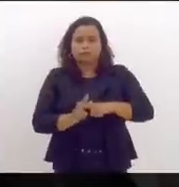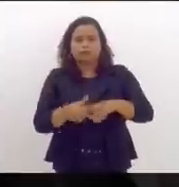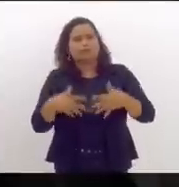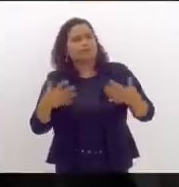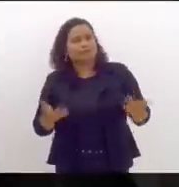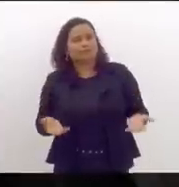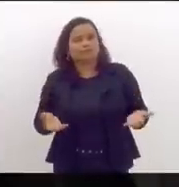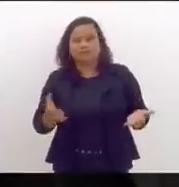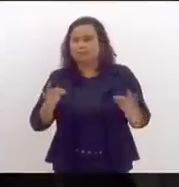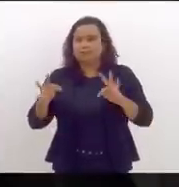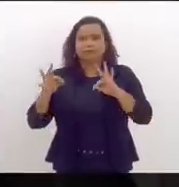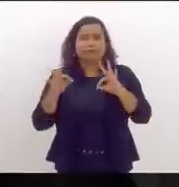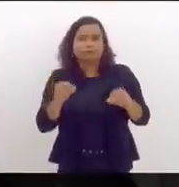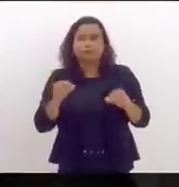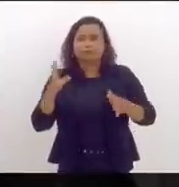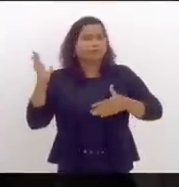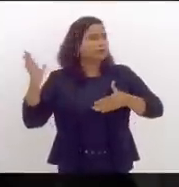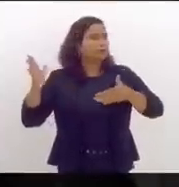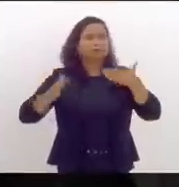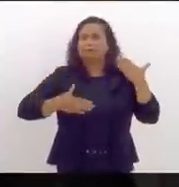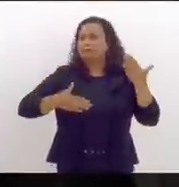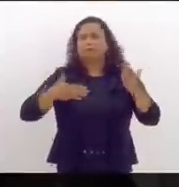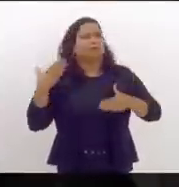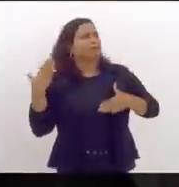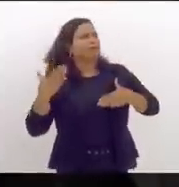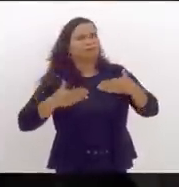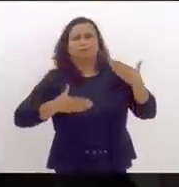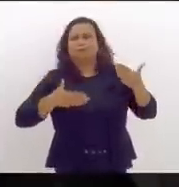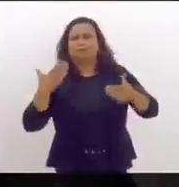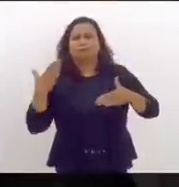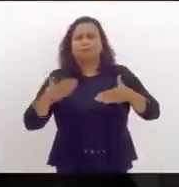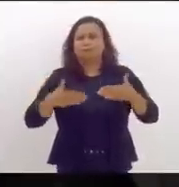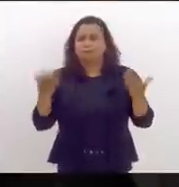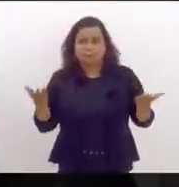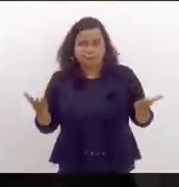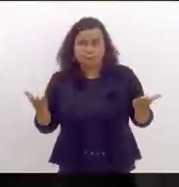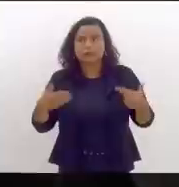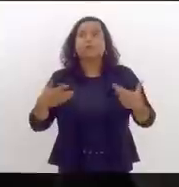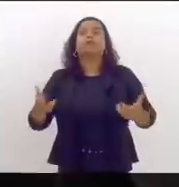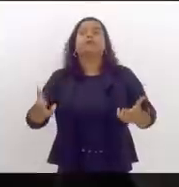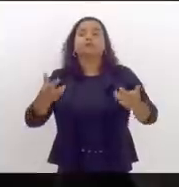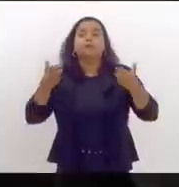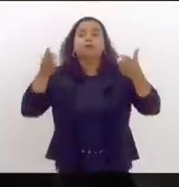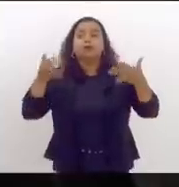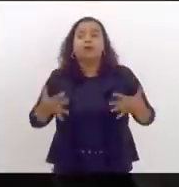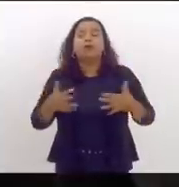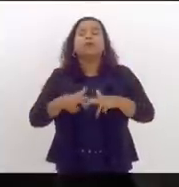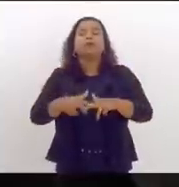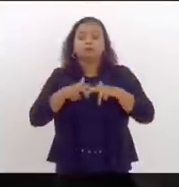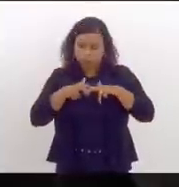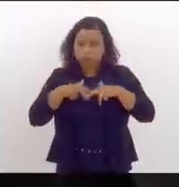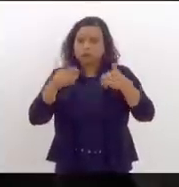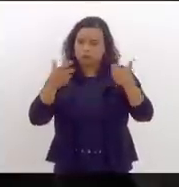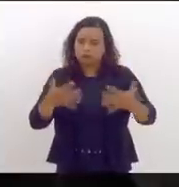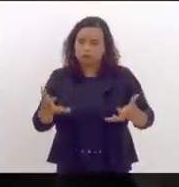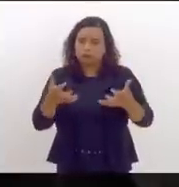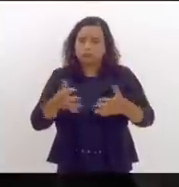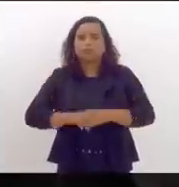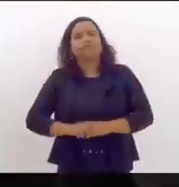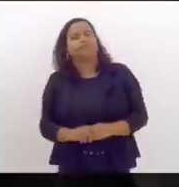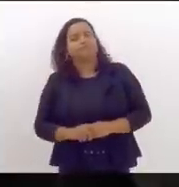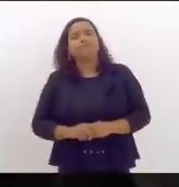isso pegou todos de surpresa e queria explicar porque a senhora Presidente